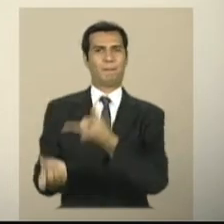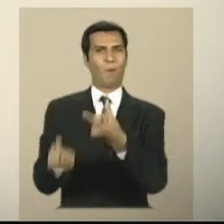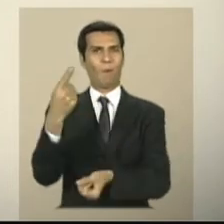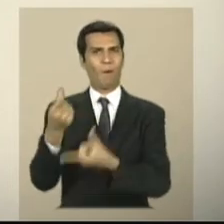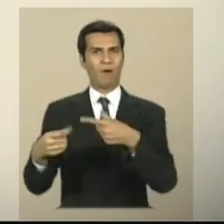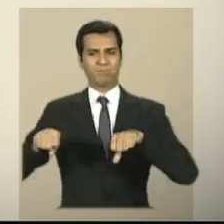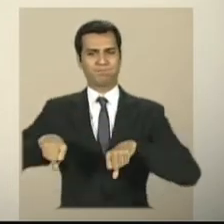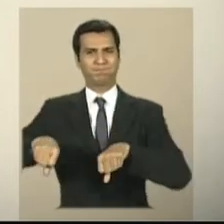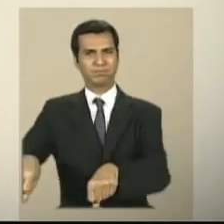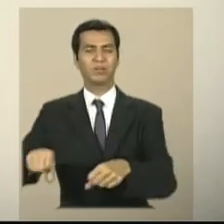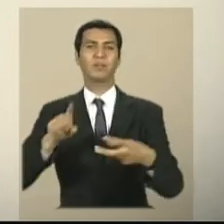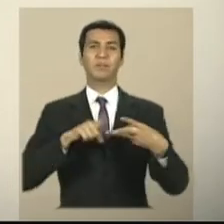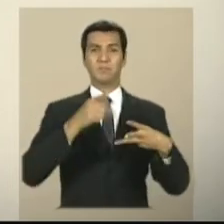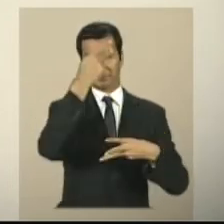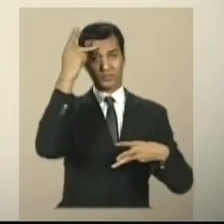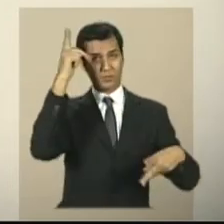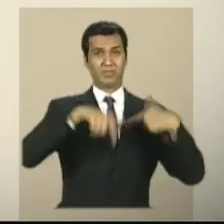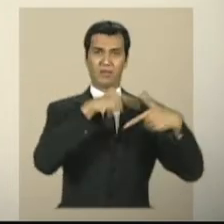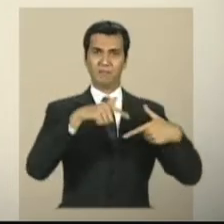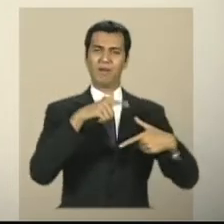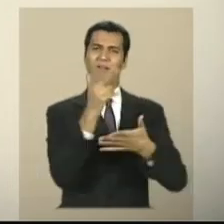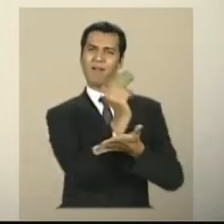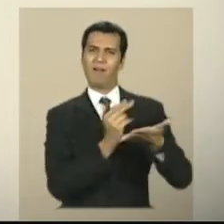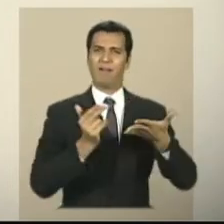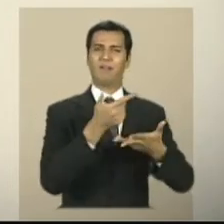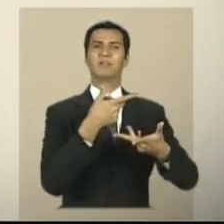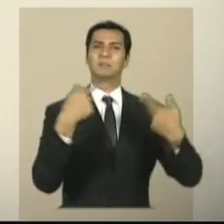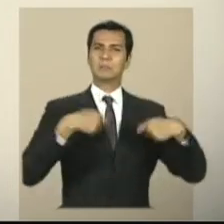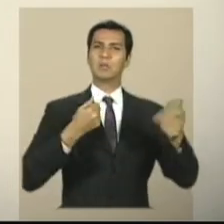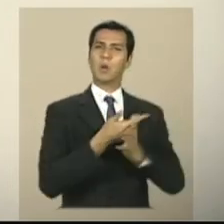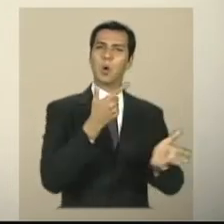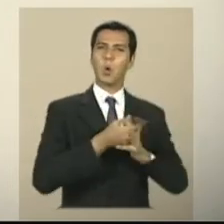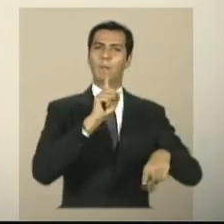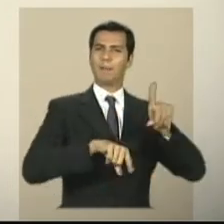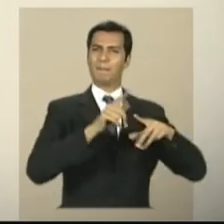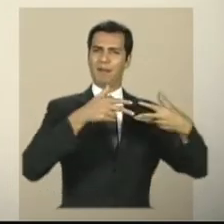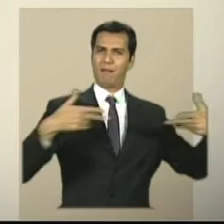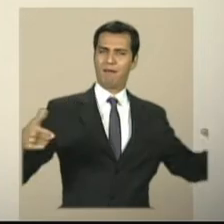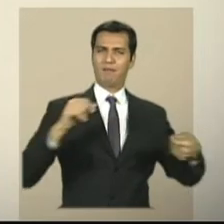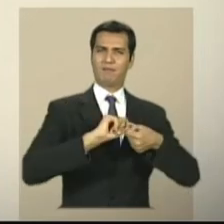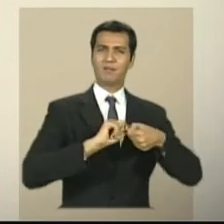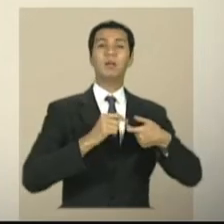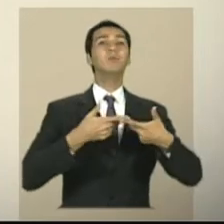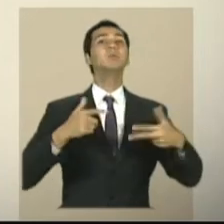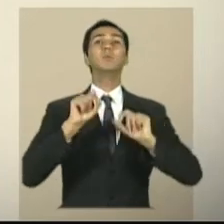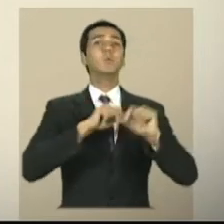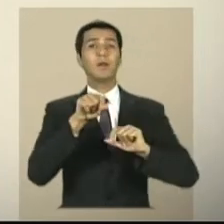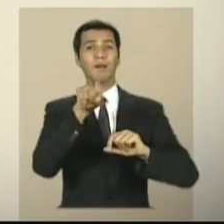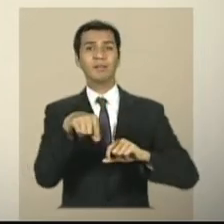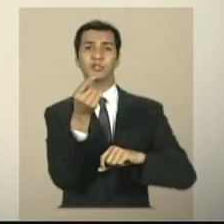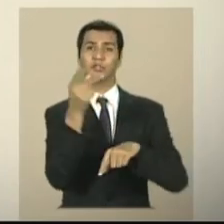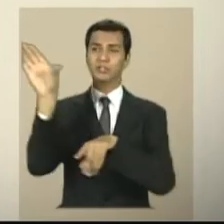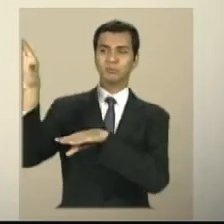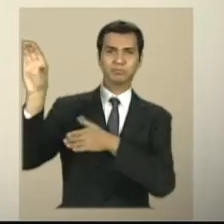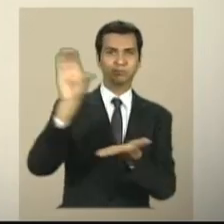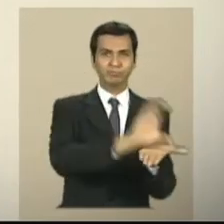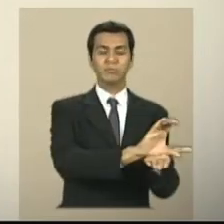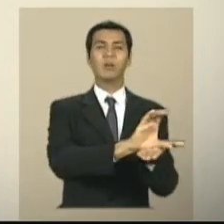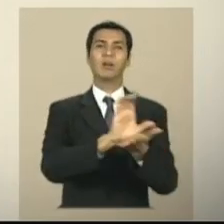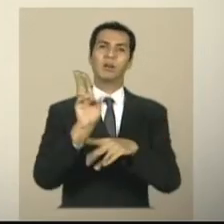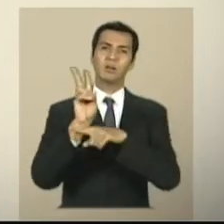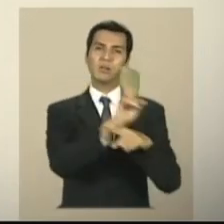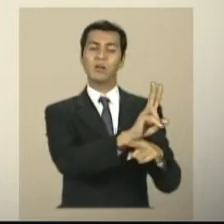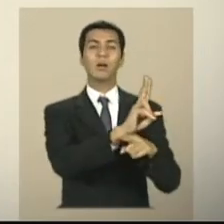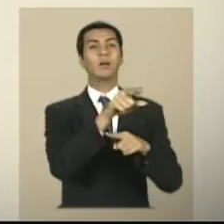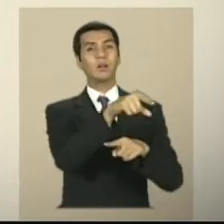tesão que está precisando comprar seu material de trabalho é um crédito para quem precisa de um empurrãozinho e eu